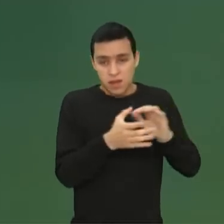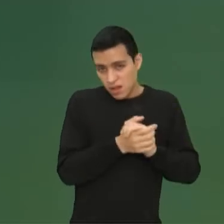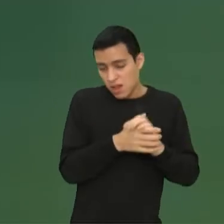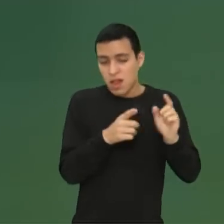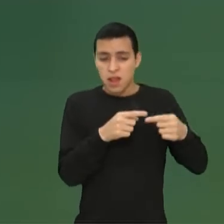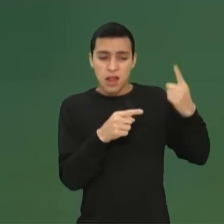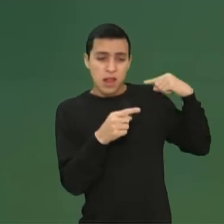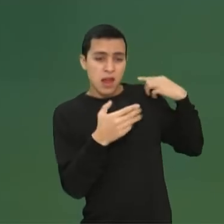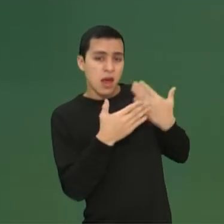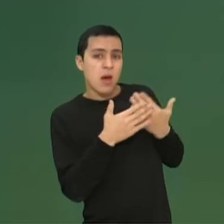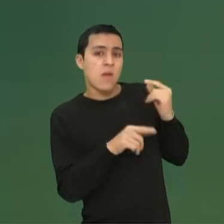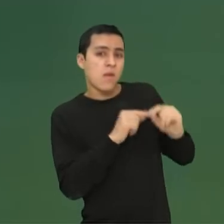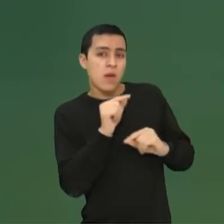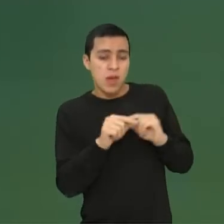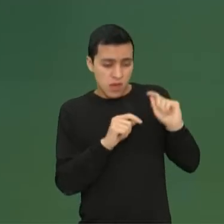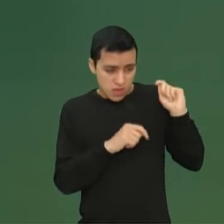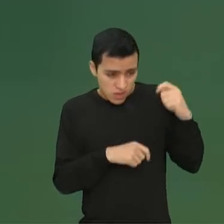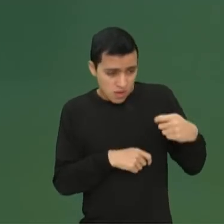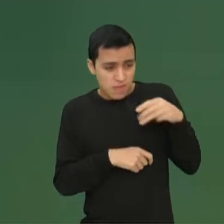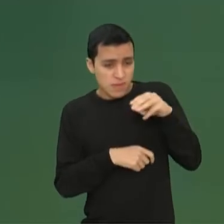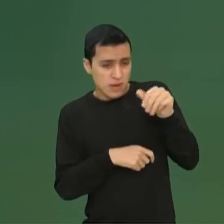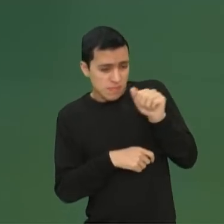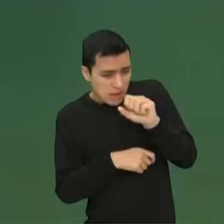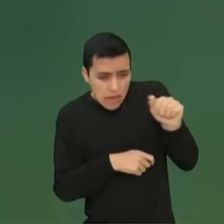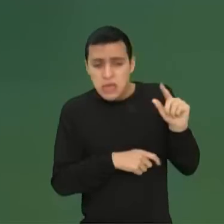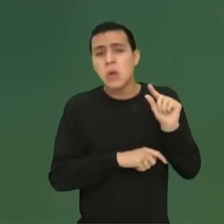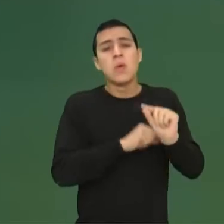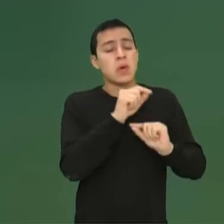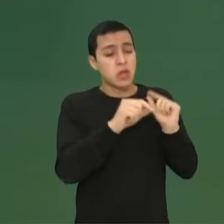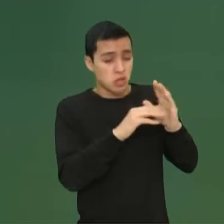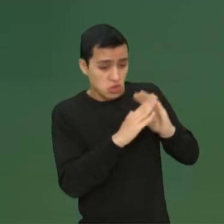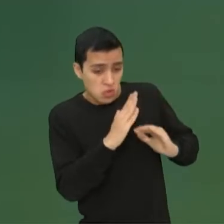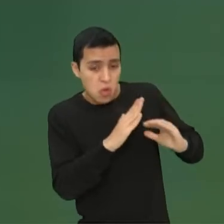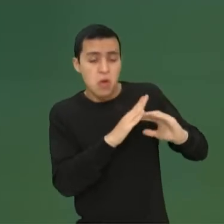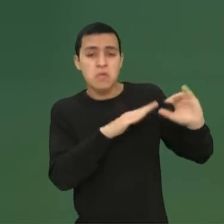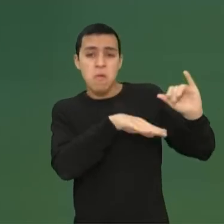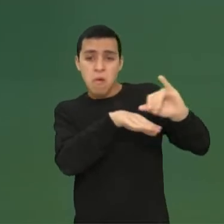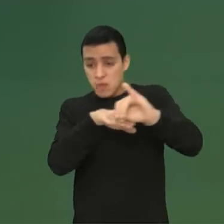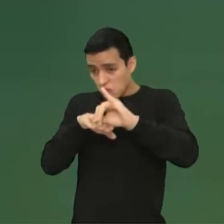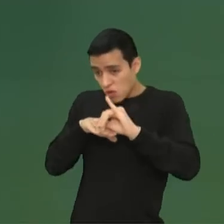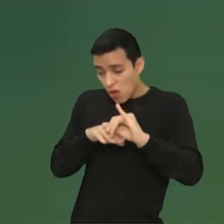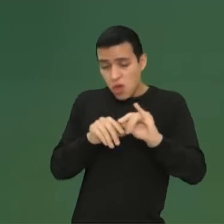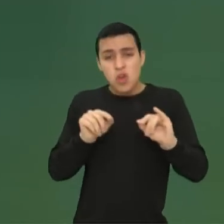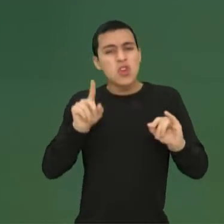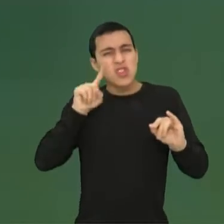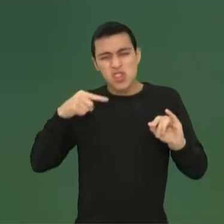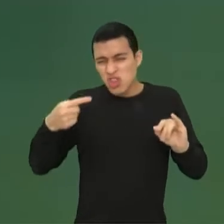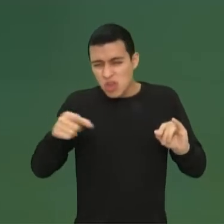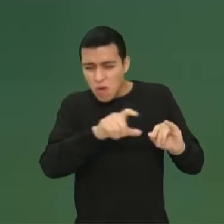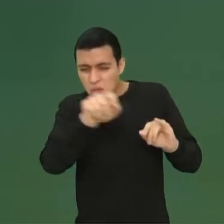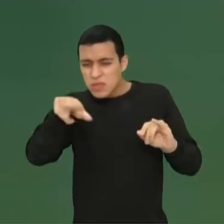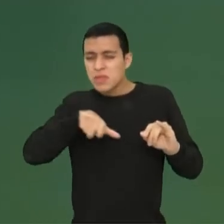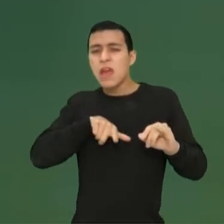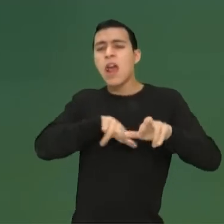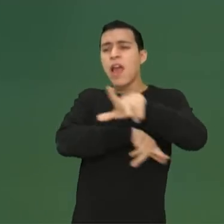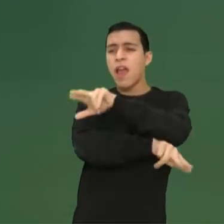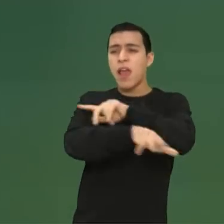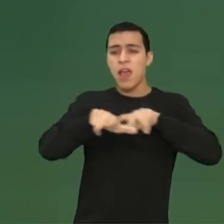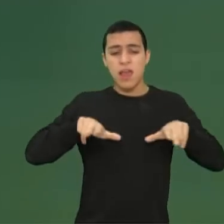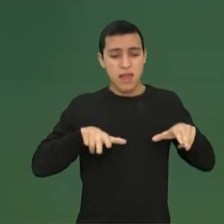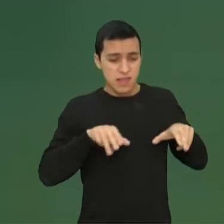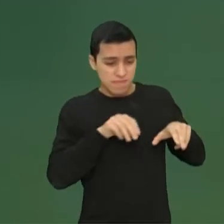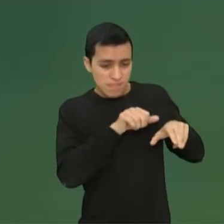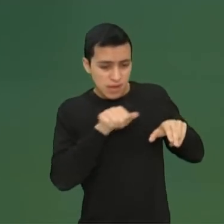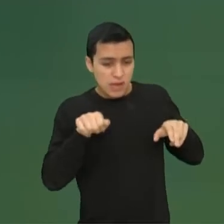na aula anterior a massa, que todo objeto, do nosso cotidiano, tem massa, ocupa um lugar